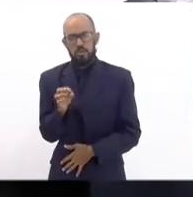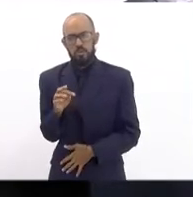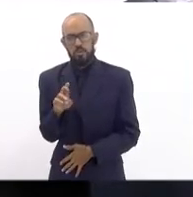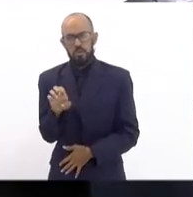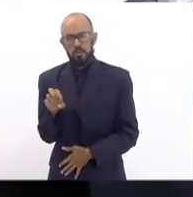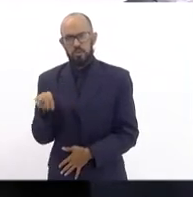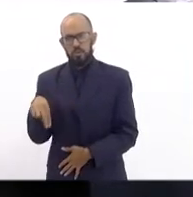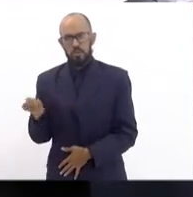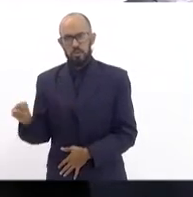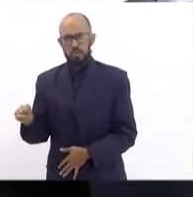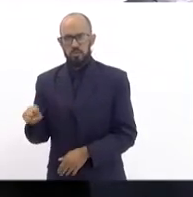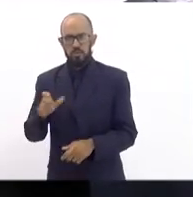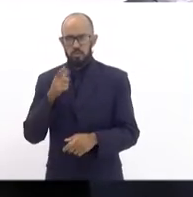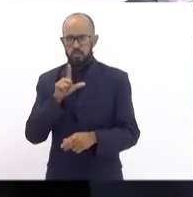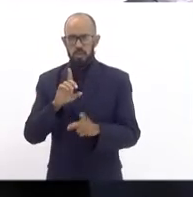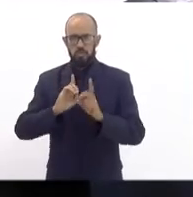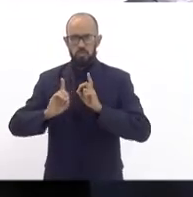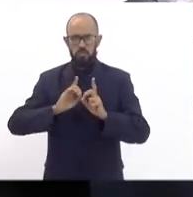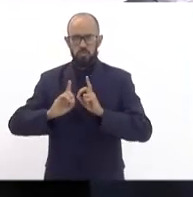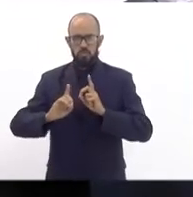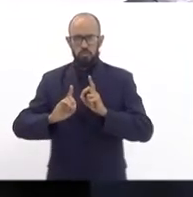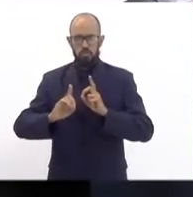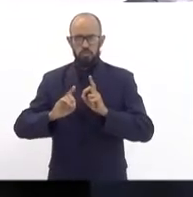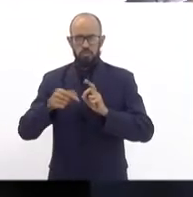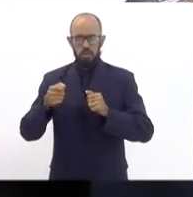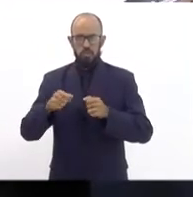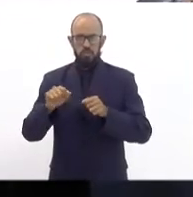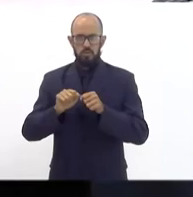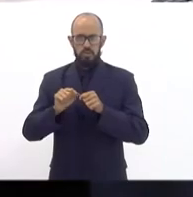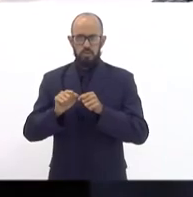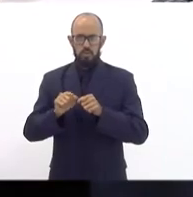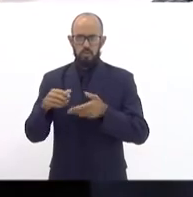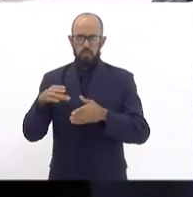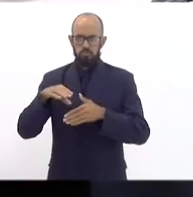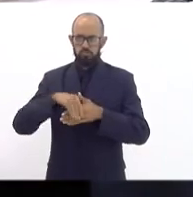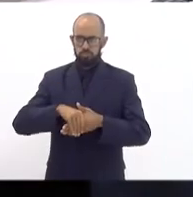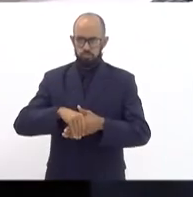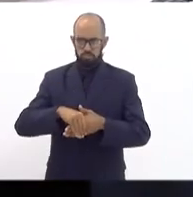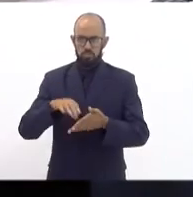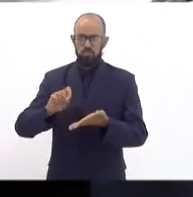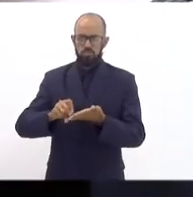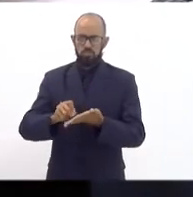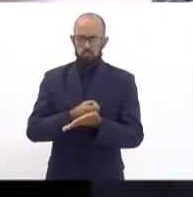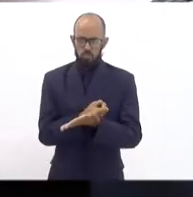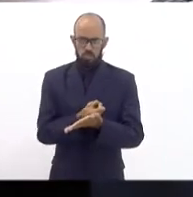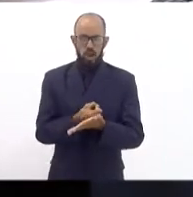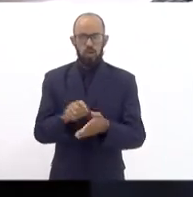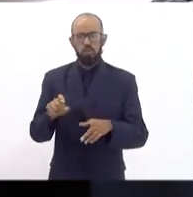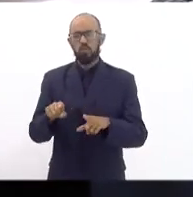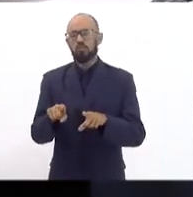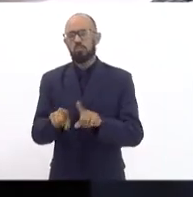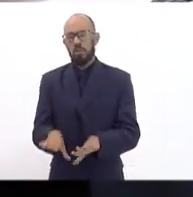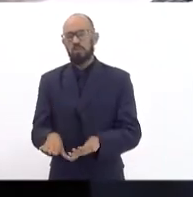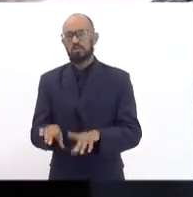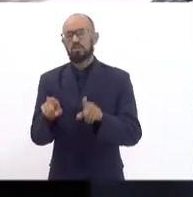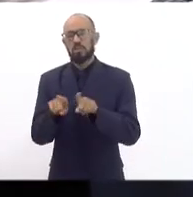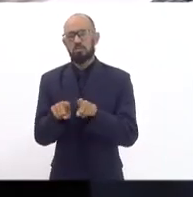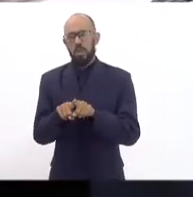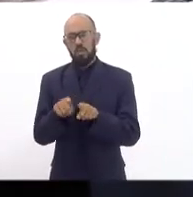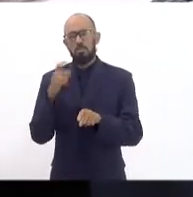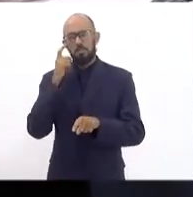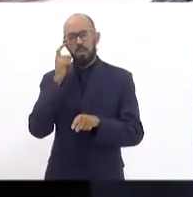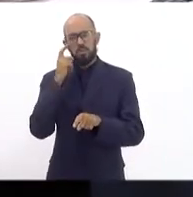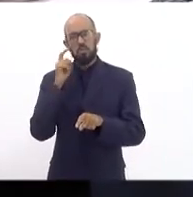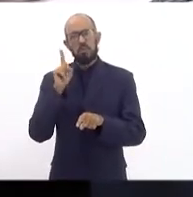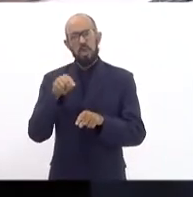sendo discutido para ser colocado no aditivo contratual, mas penso que também seria um aprimoramento